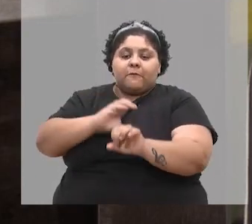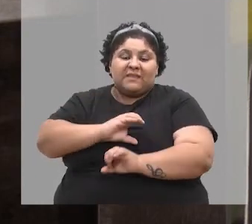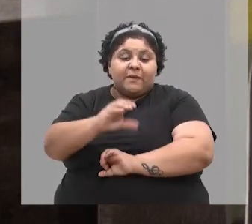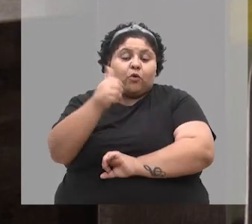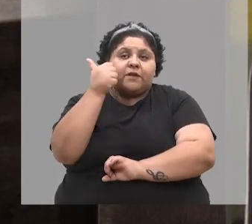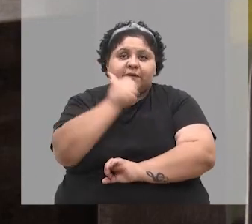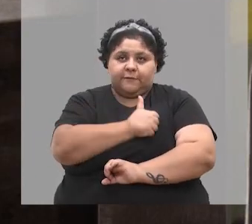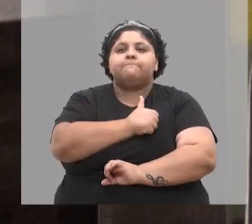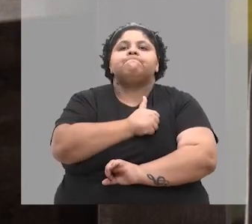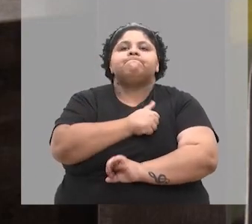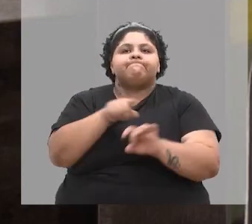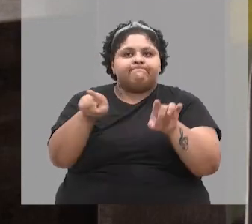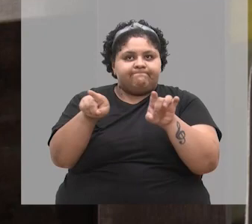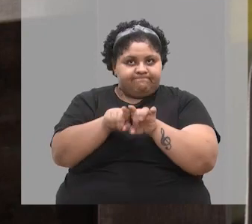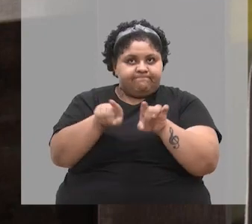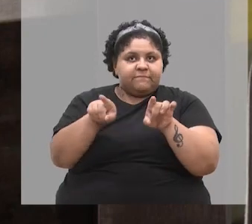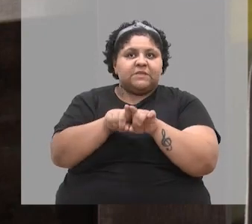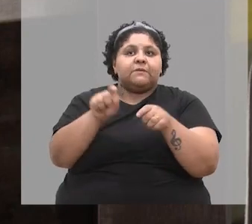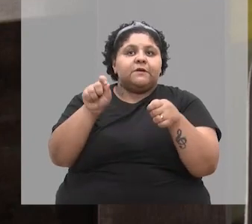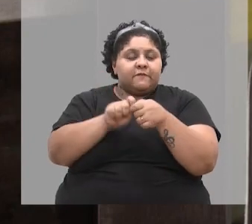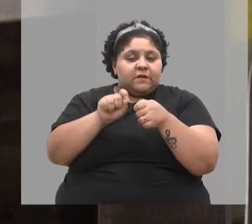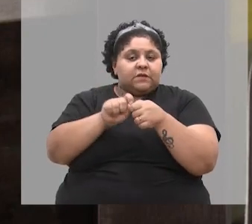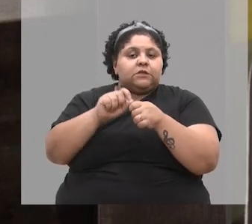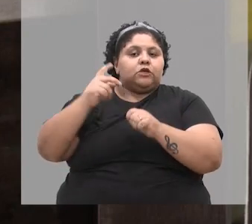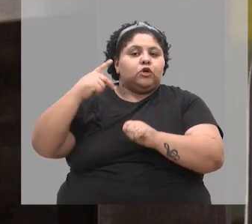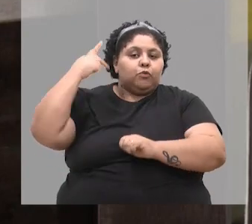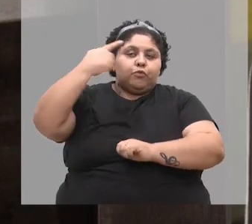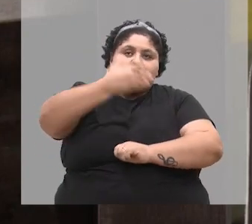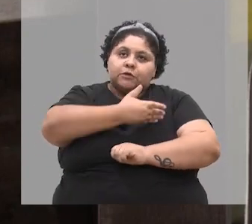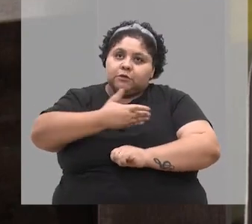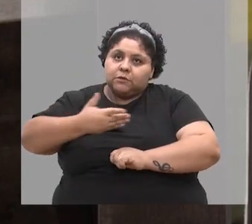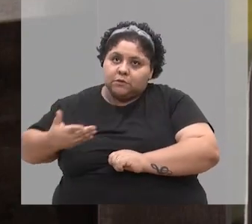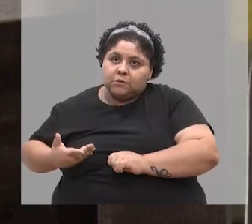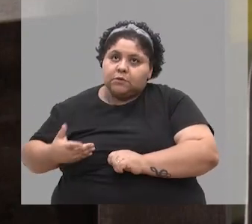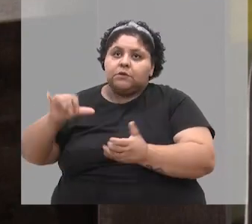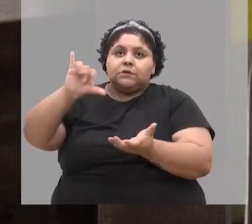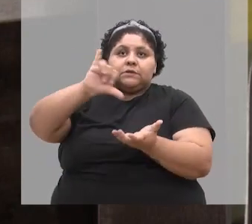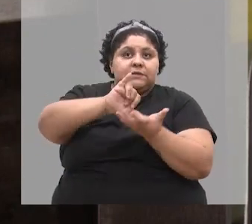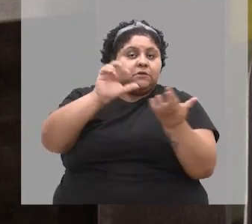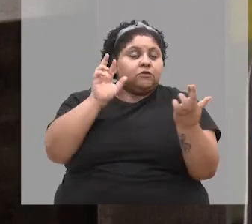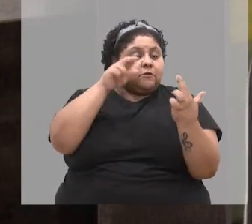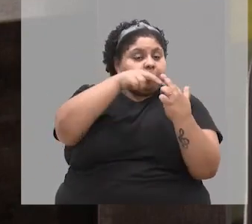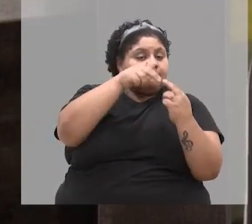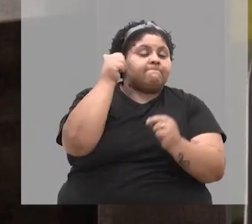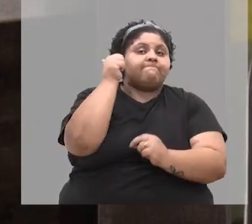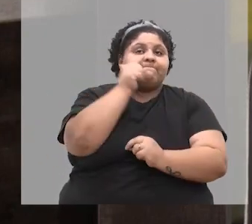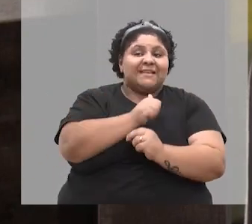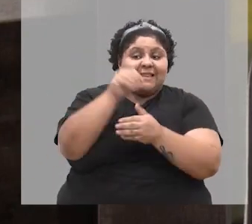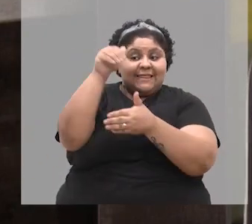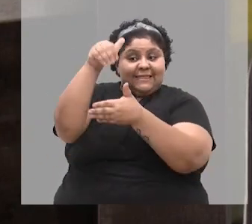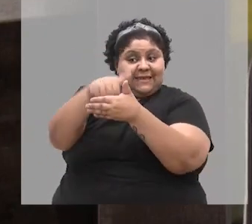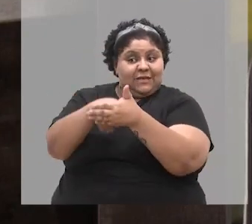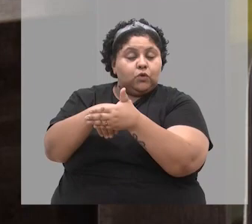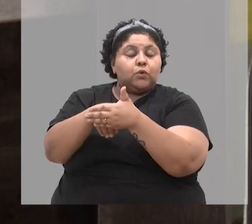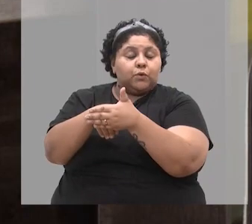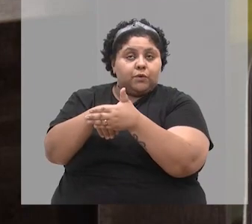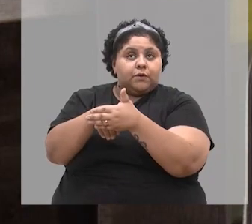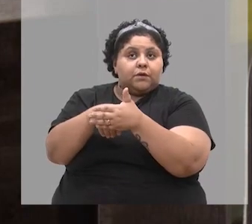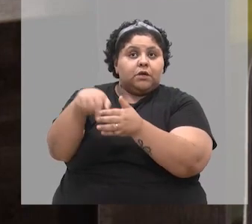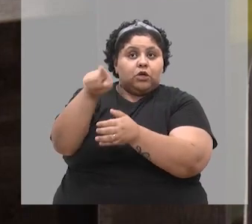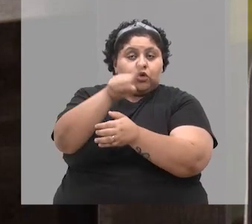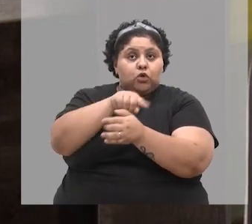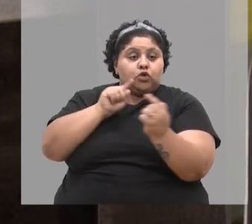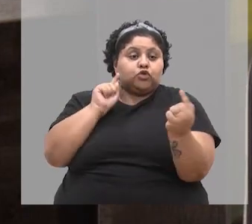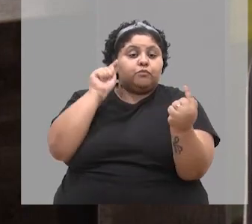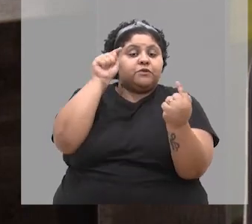também Coordenadoria da Mulher, que também é um órgão que faz essas políticas públicas, Centro de Referência para a Mulher, fica dentro desta